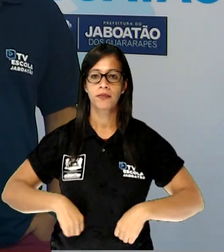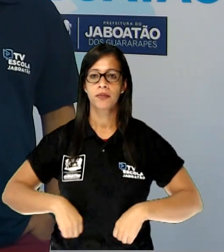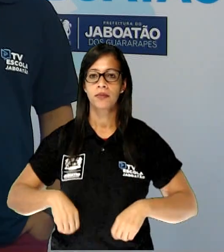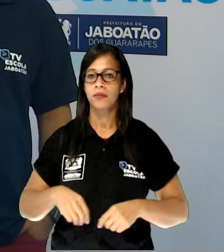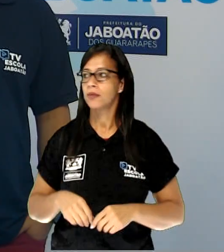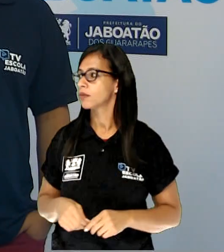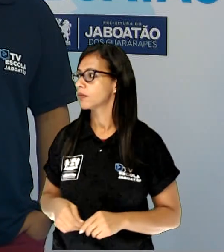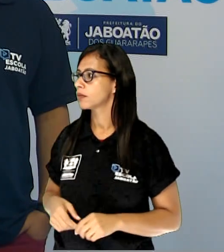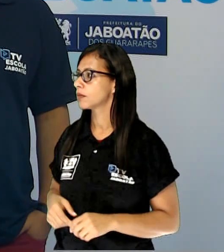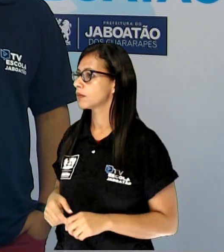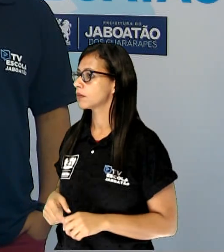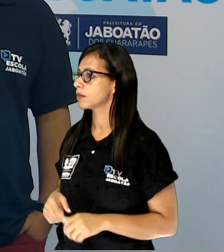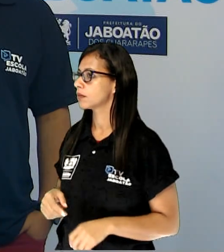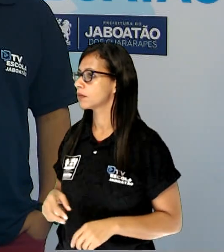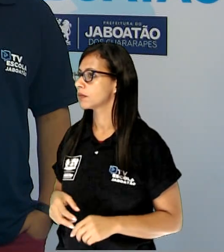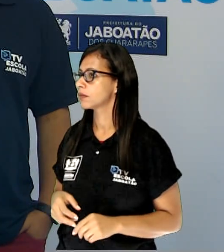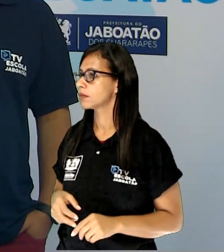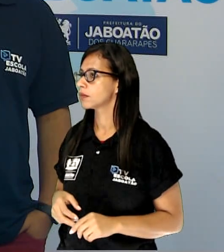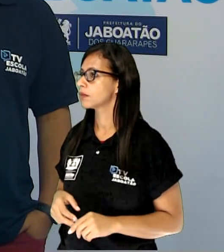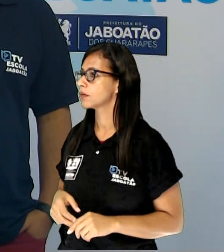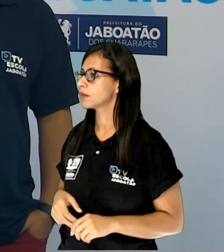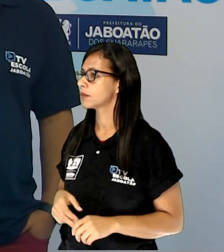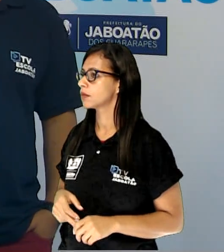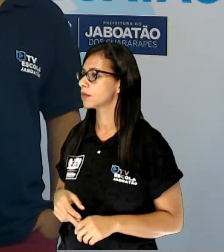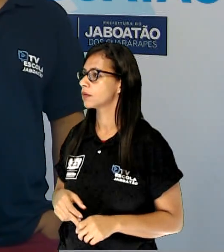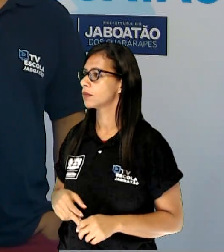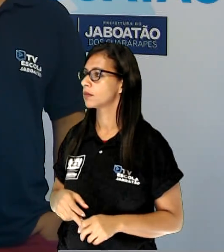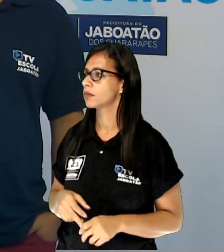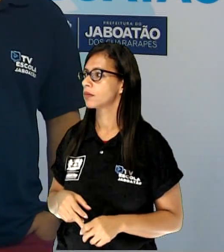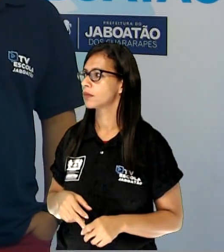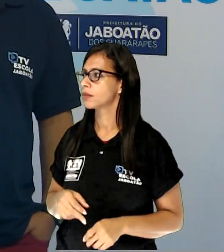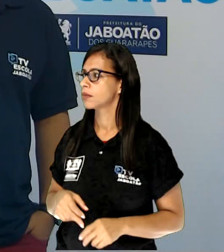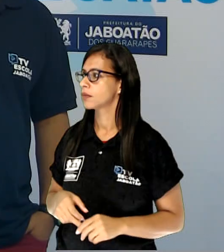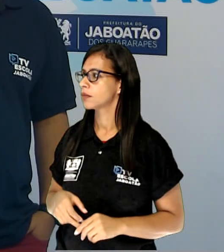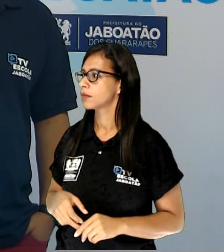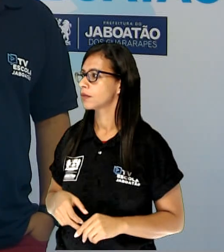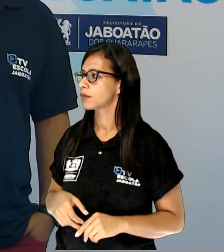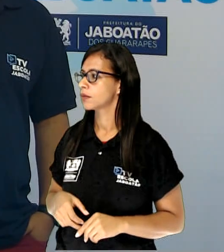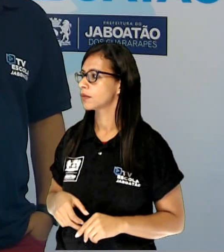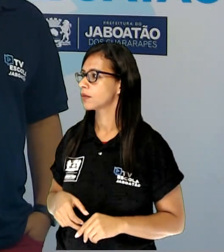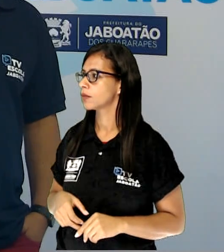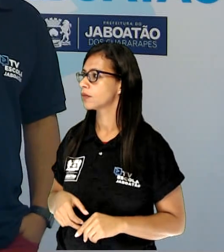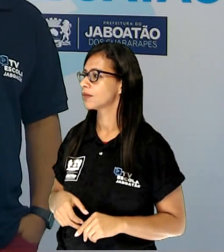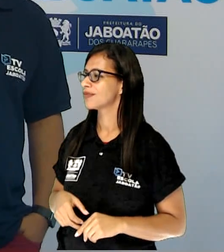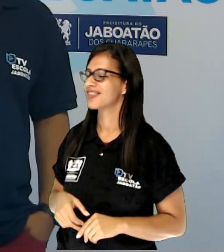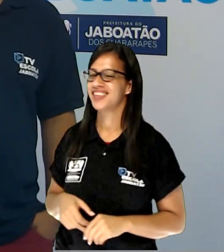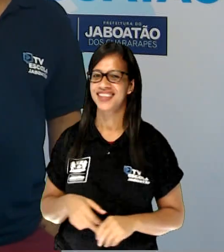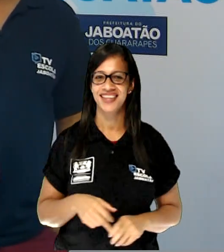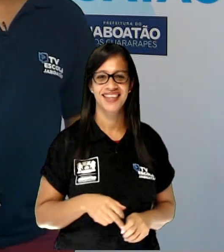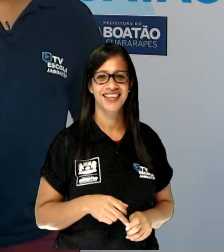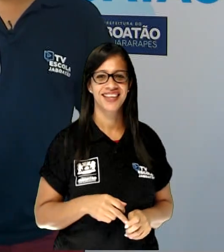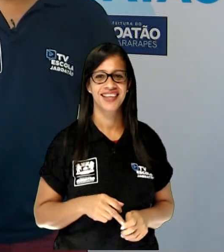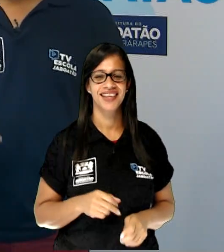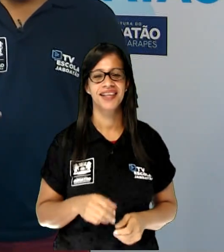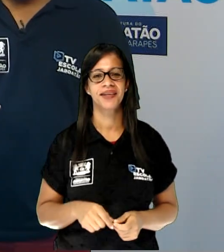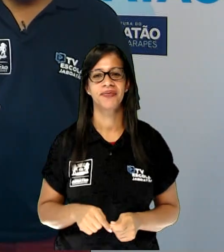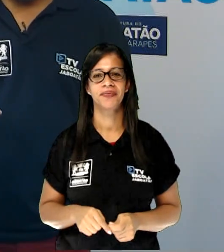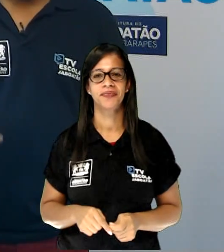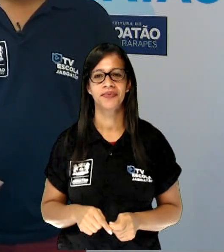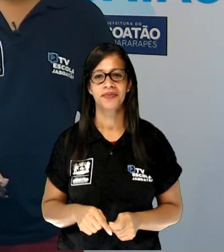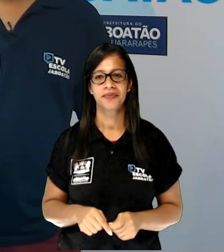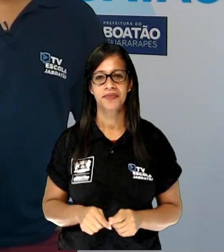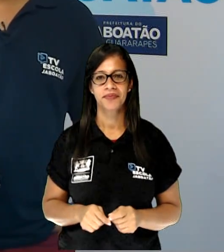dizer o YouTube, pode. Pode. Pronto. Eu estava querendo enrolar para não falar YouTube, mas